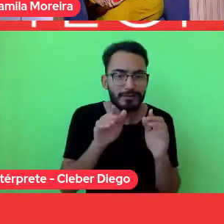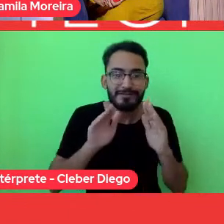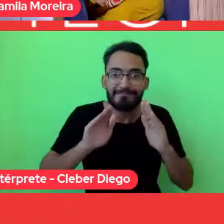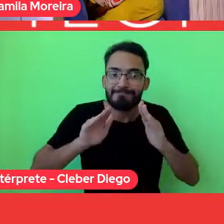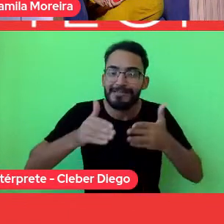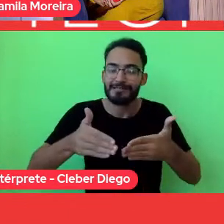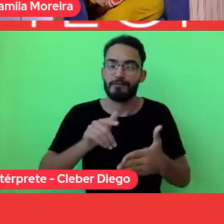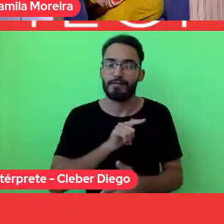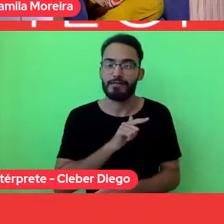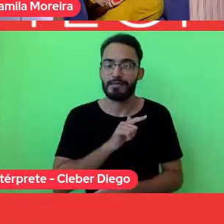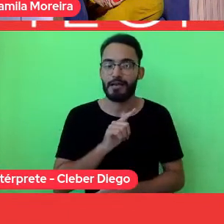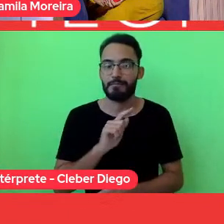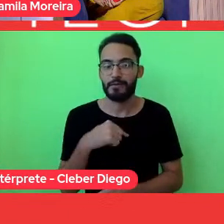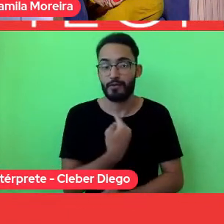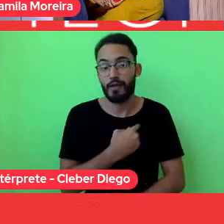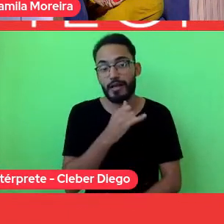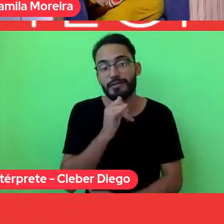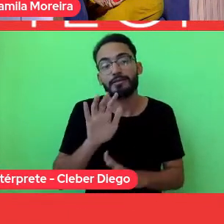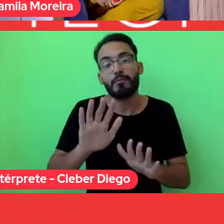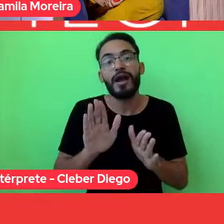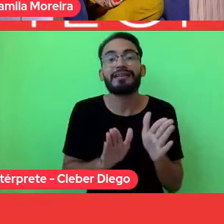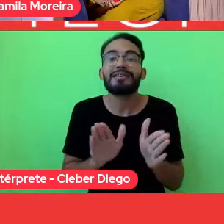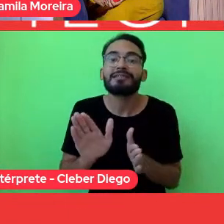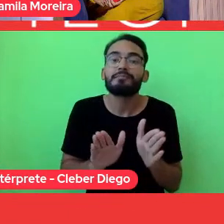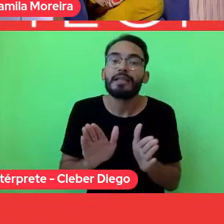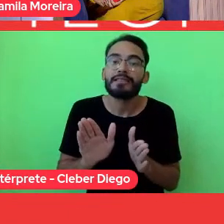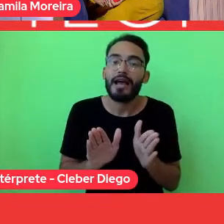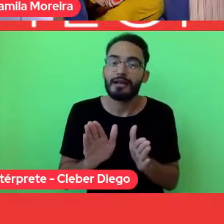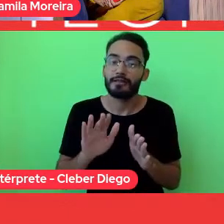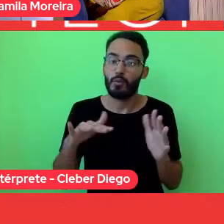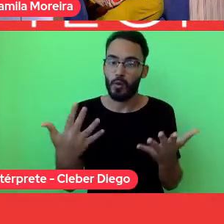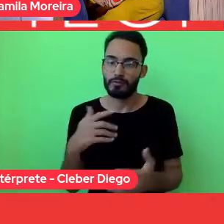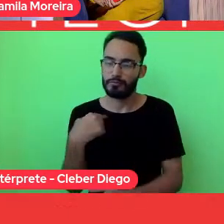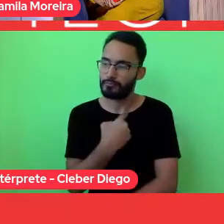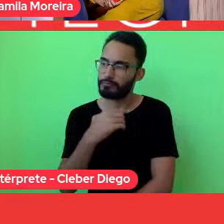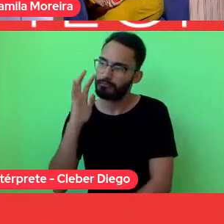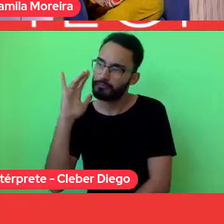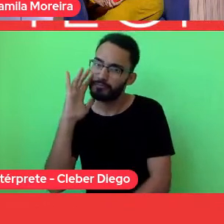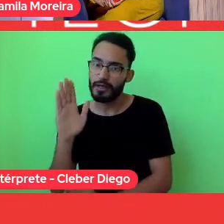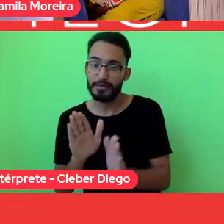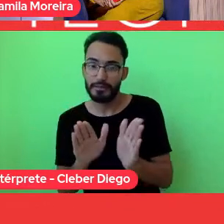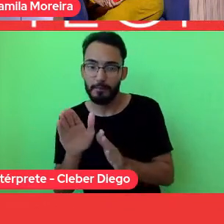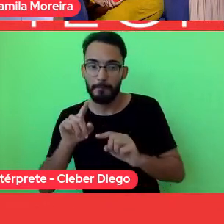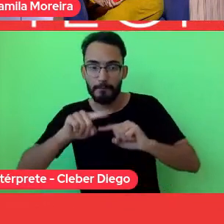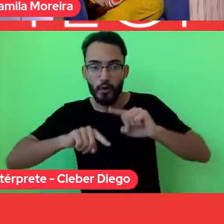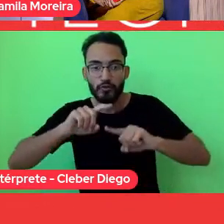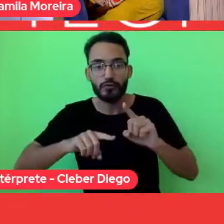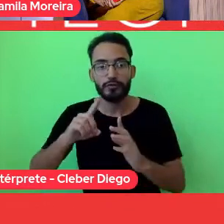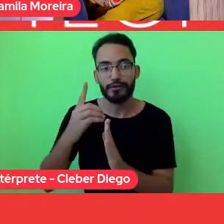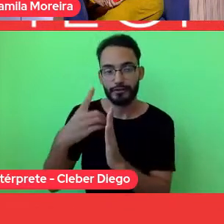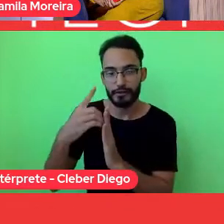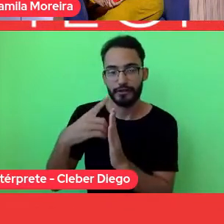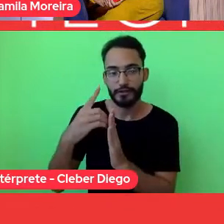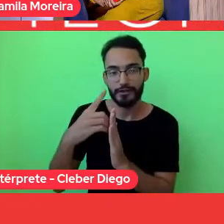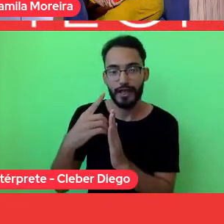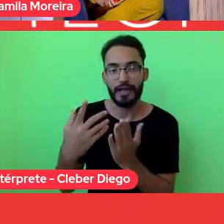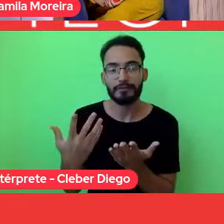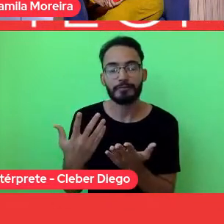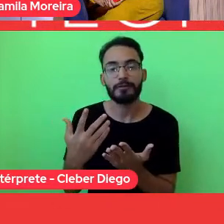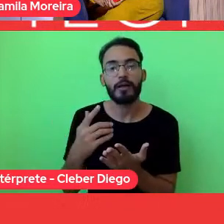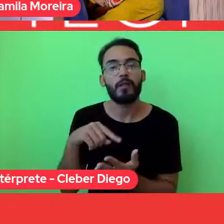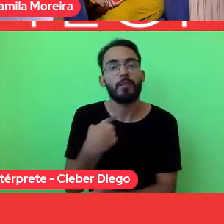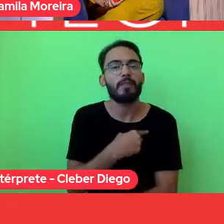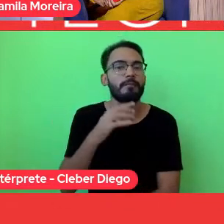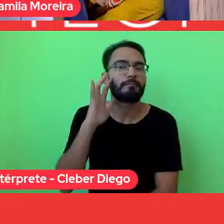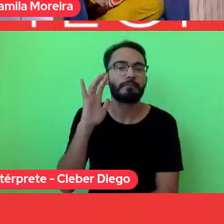repente, pra gente, né? Um exemplo é a acessibilidade. Quando a gente pensa em acessibilidade em produtos digitais, a gente pensa muito em